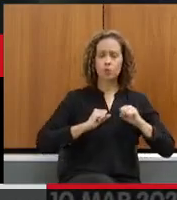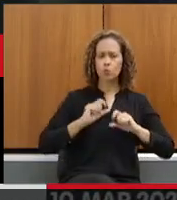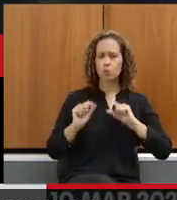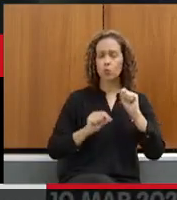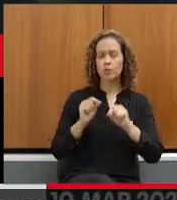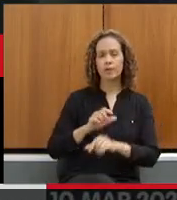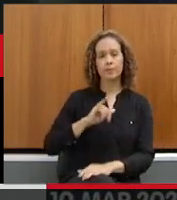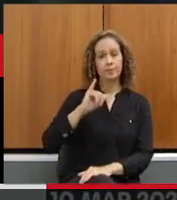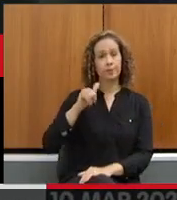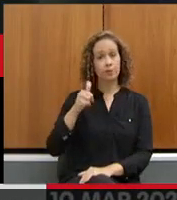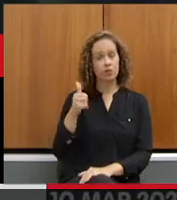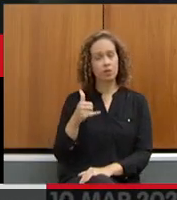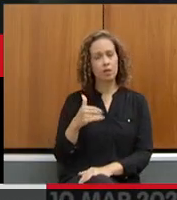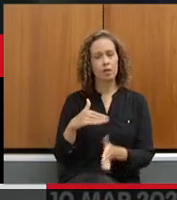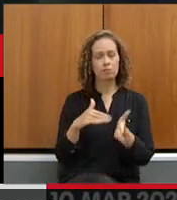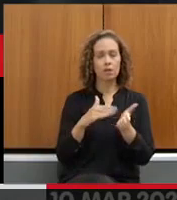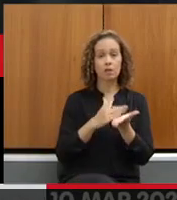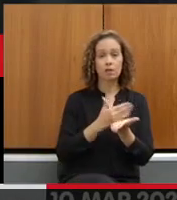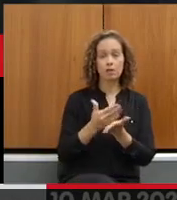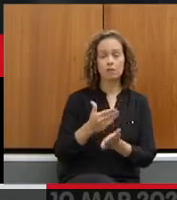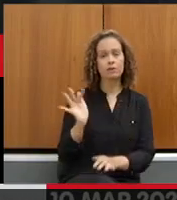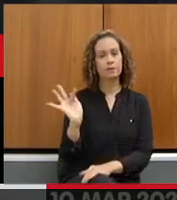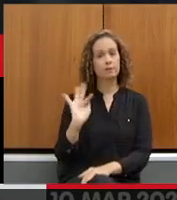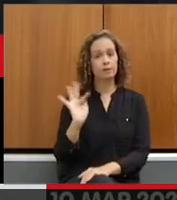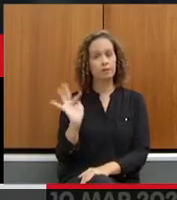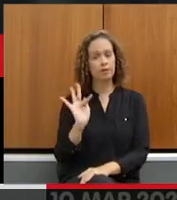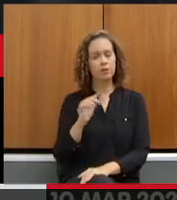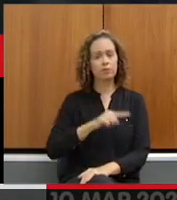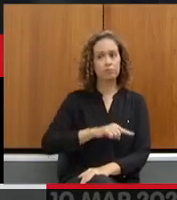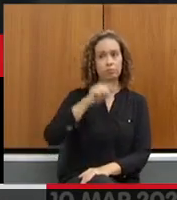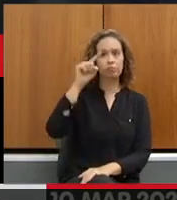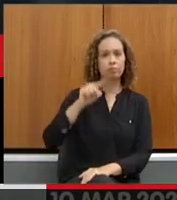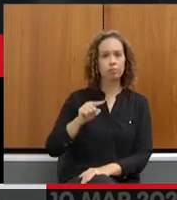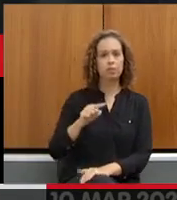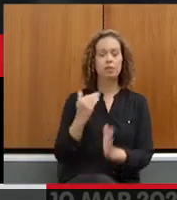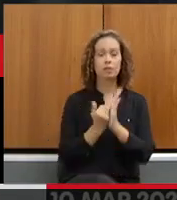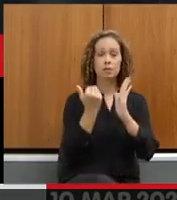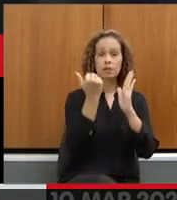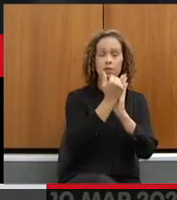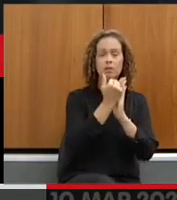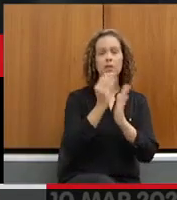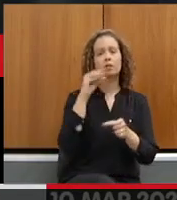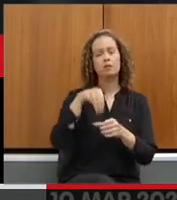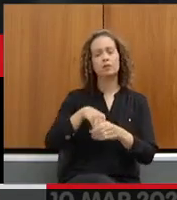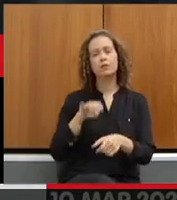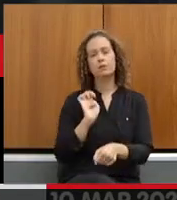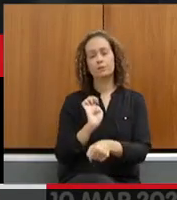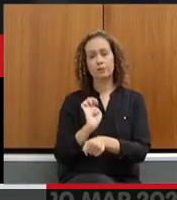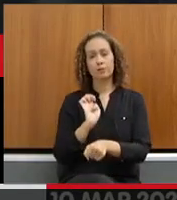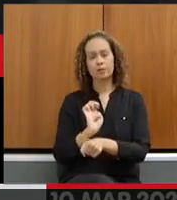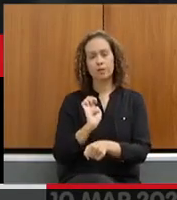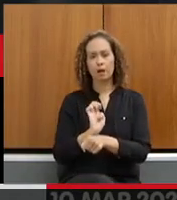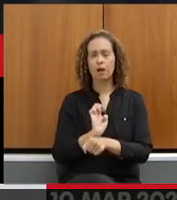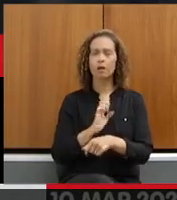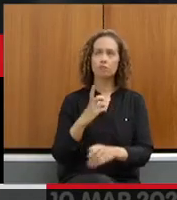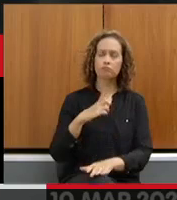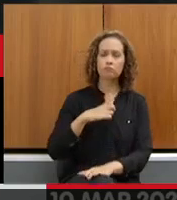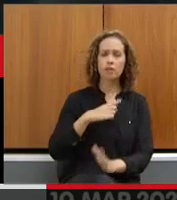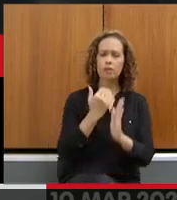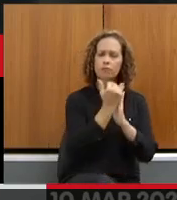para início de Fevereiro nós tivemos um pico de casa no estado houve uma redução significativa